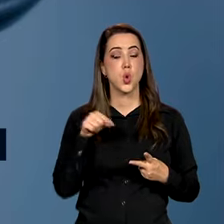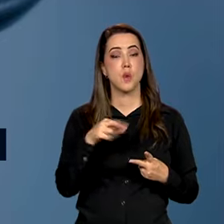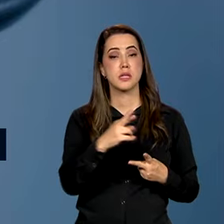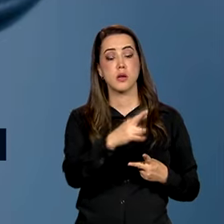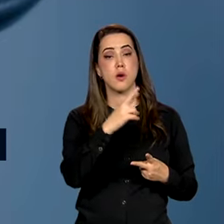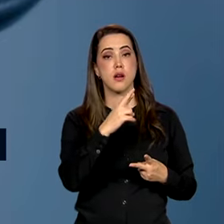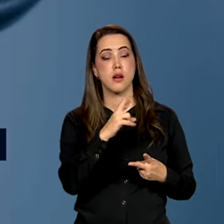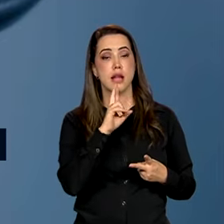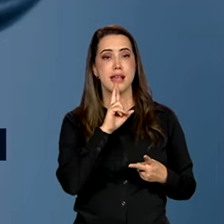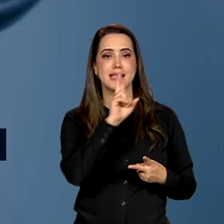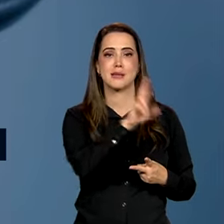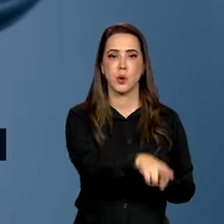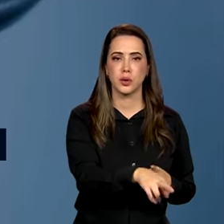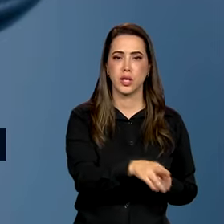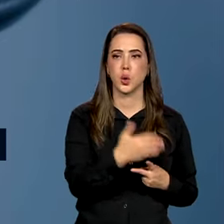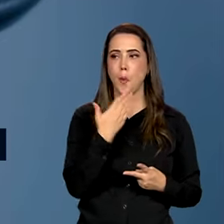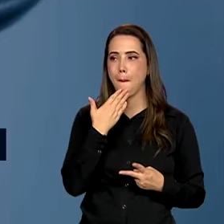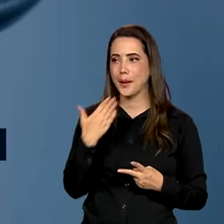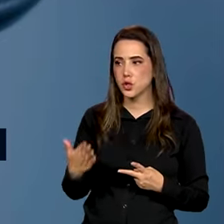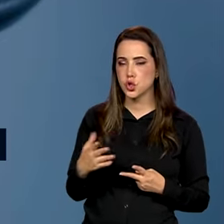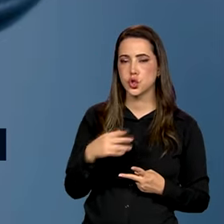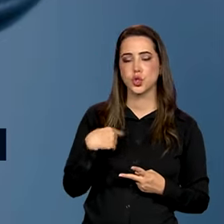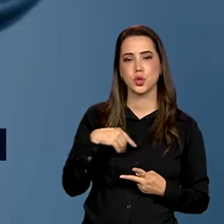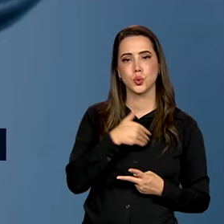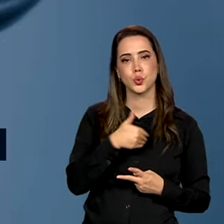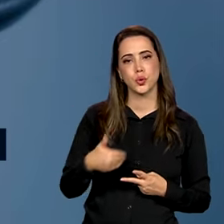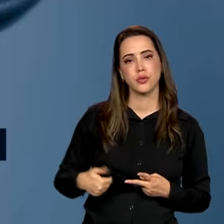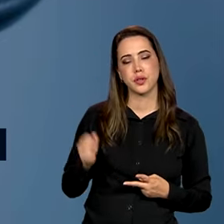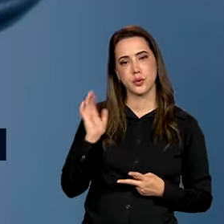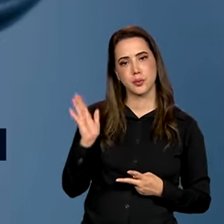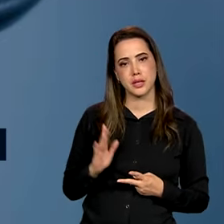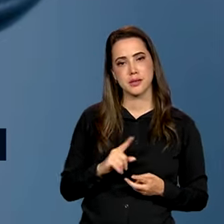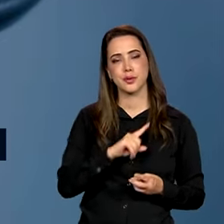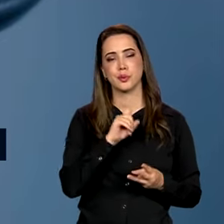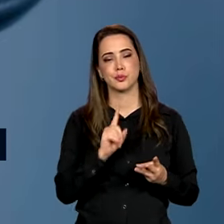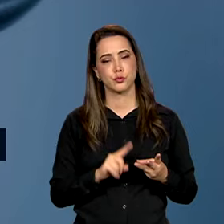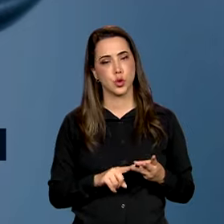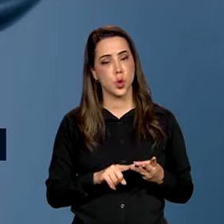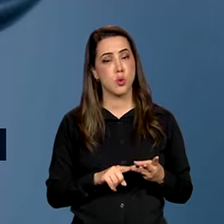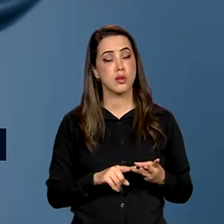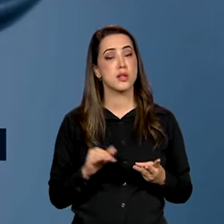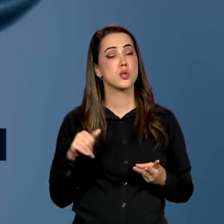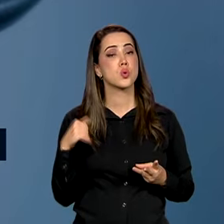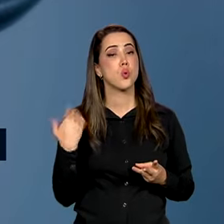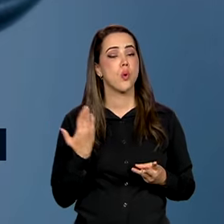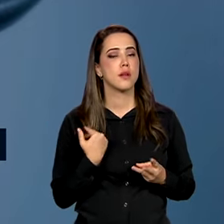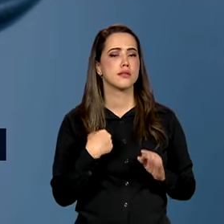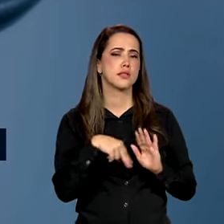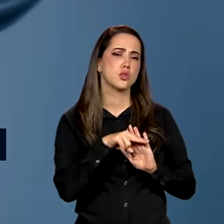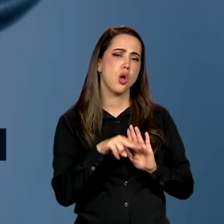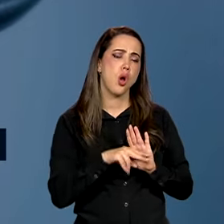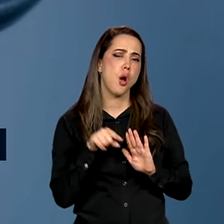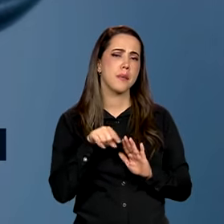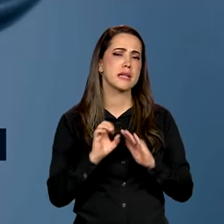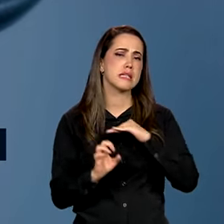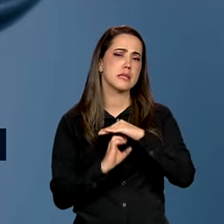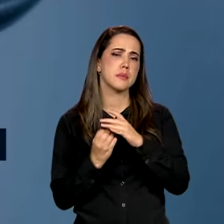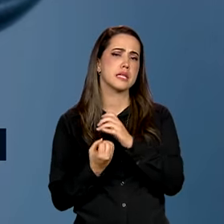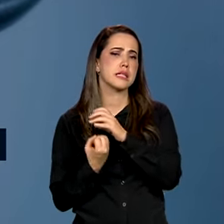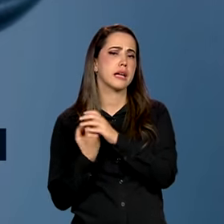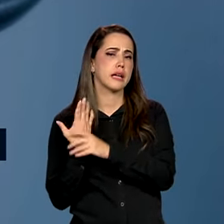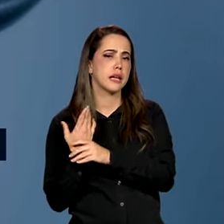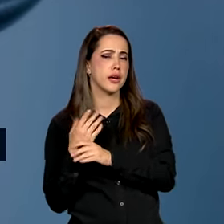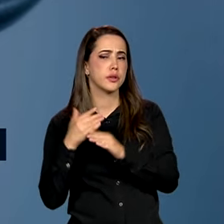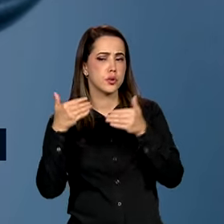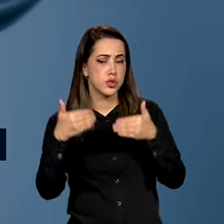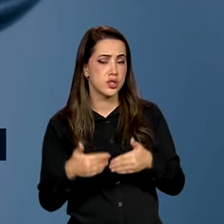atendendo as requisições das autoridades competentes e três Quais são os protocolos que eles estão editando em face